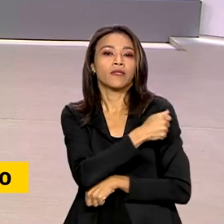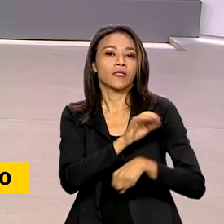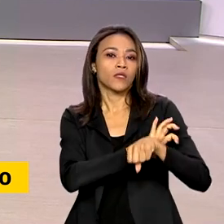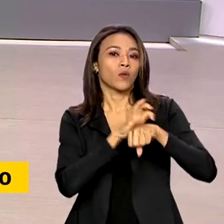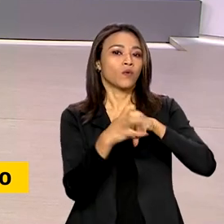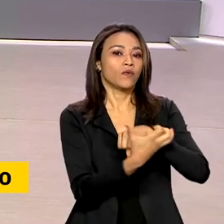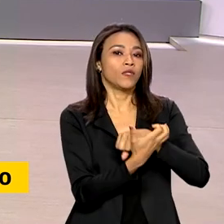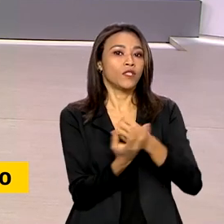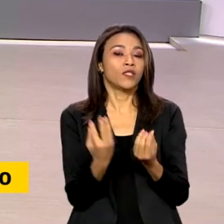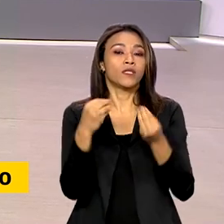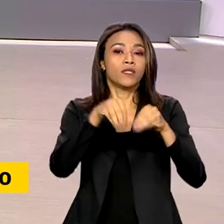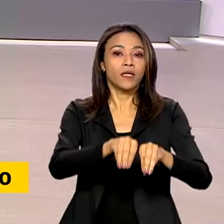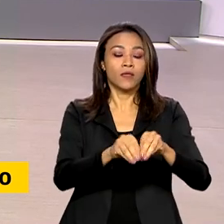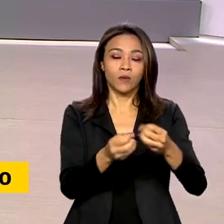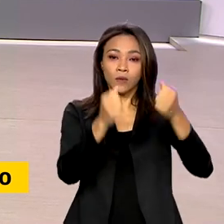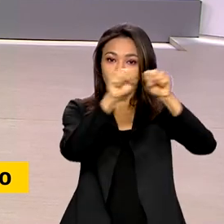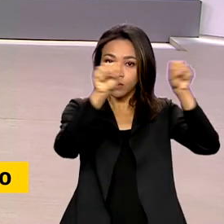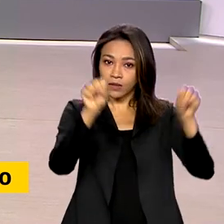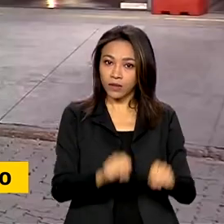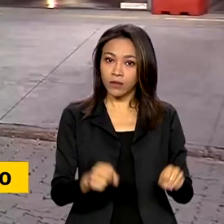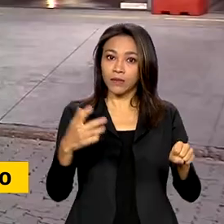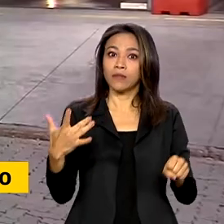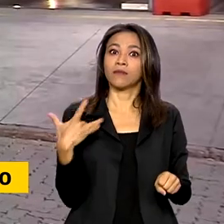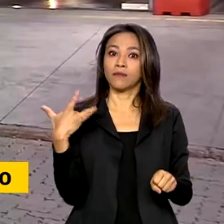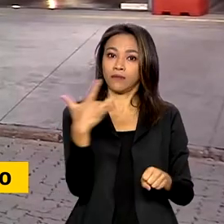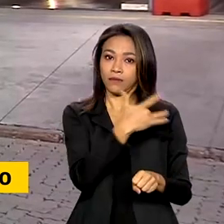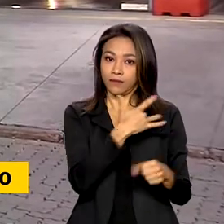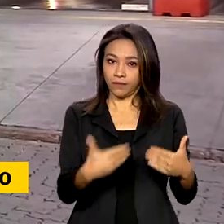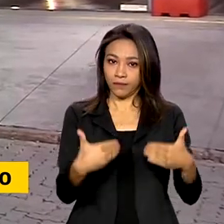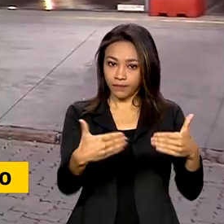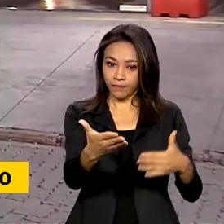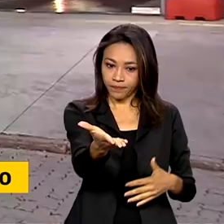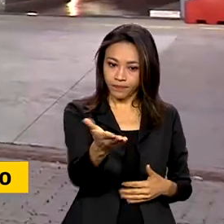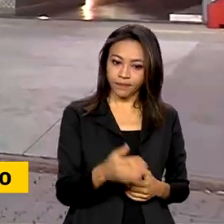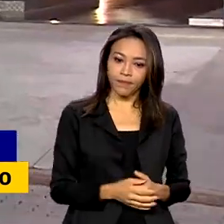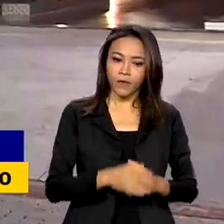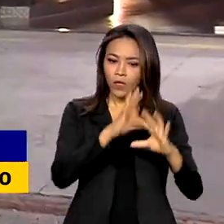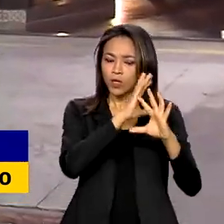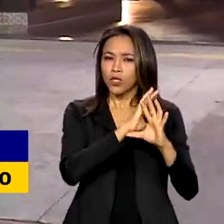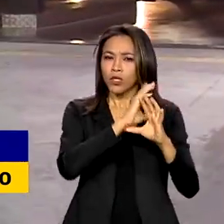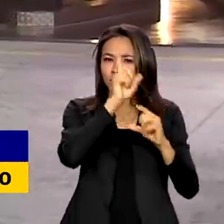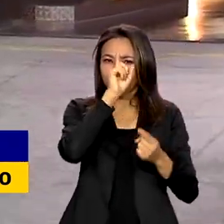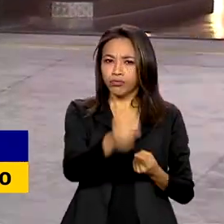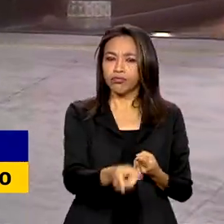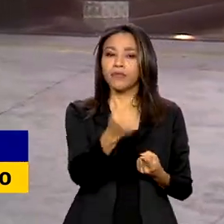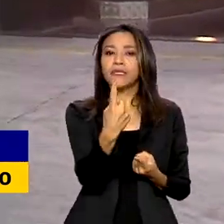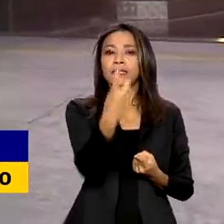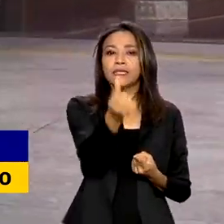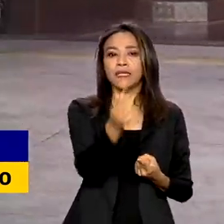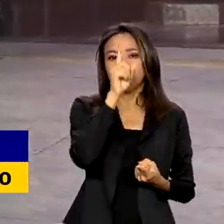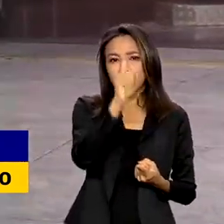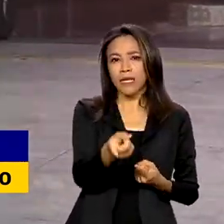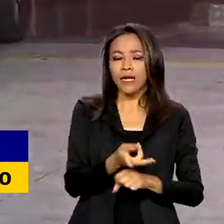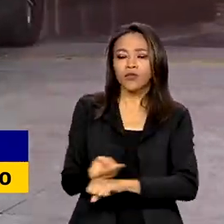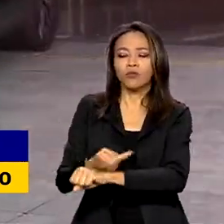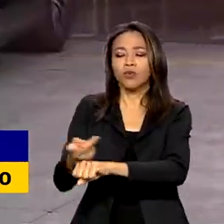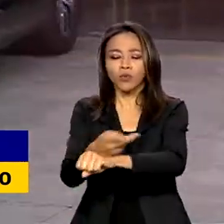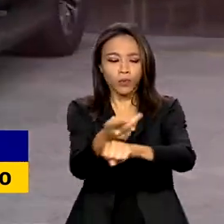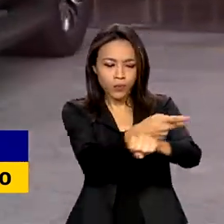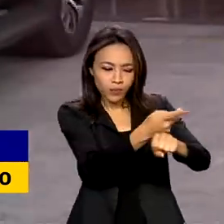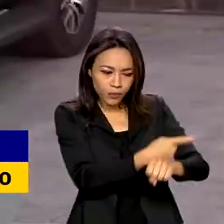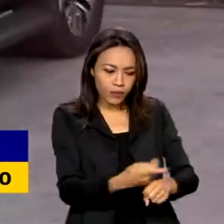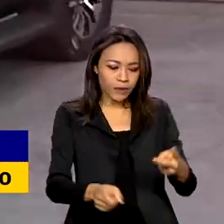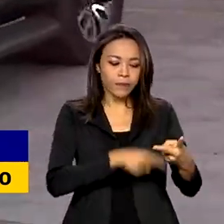em Sistemas do Ministério da Saúde ao todo foram cumpridos 16 mandados de busca e apreensão